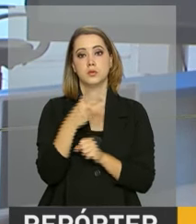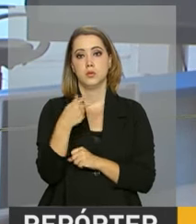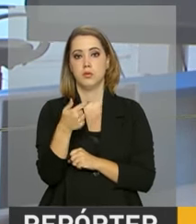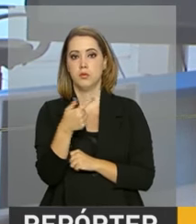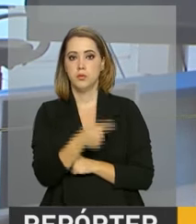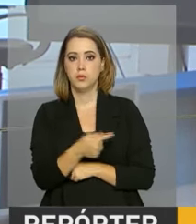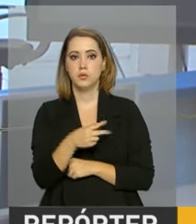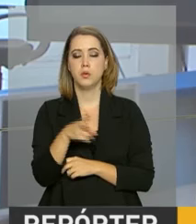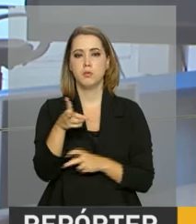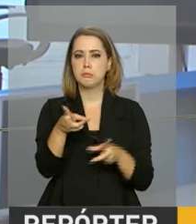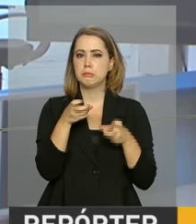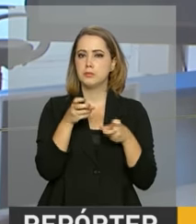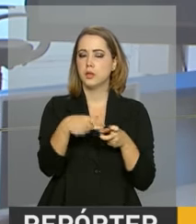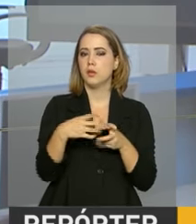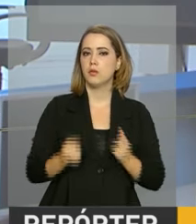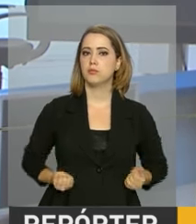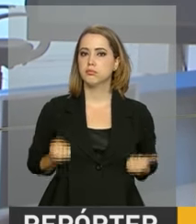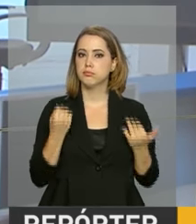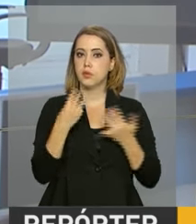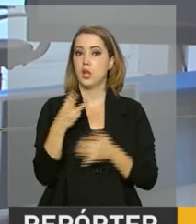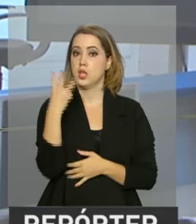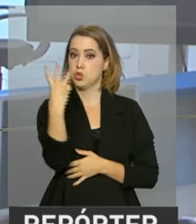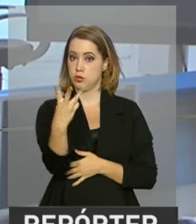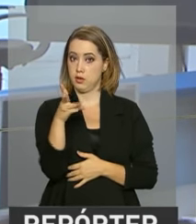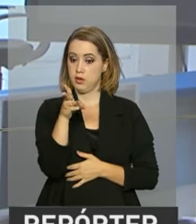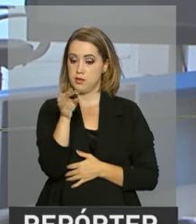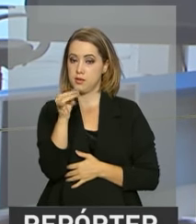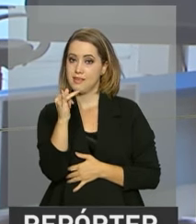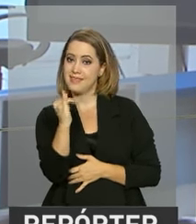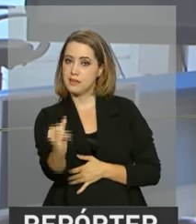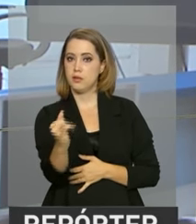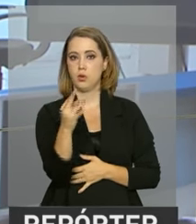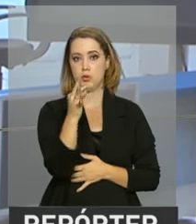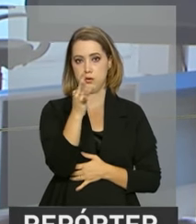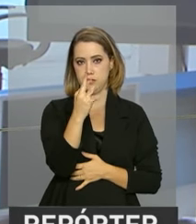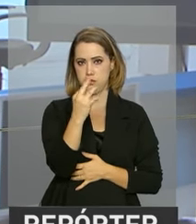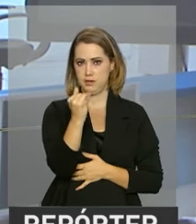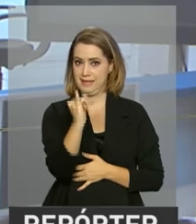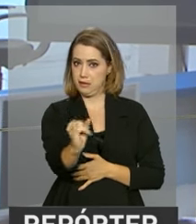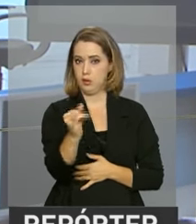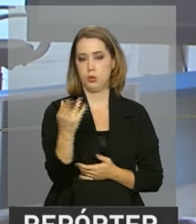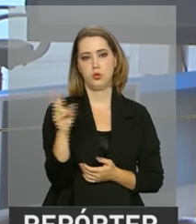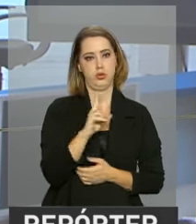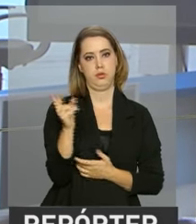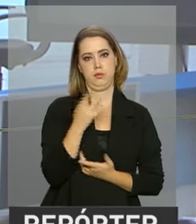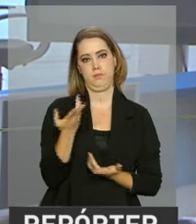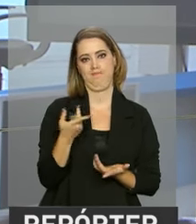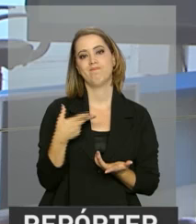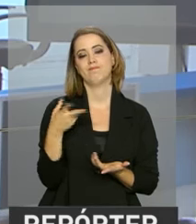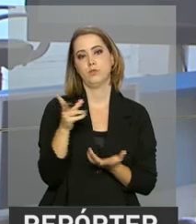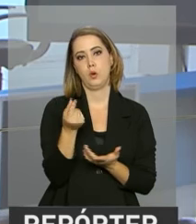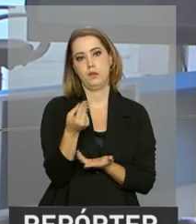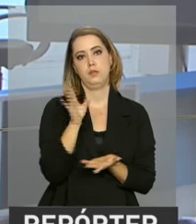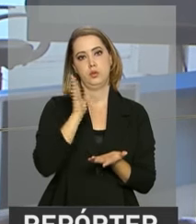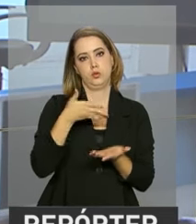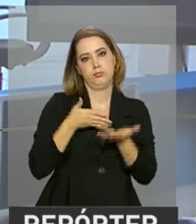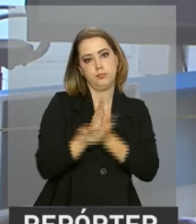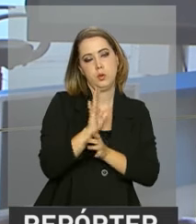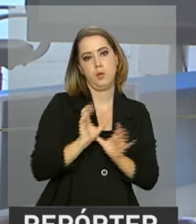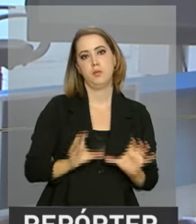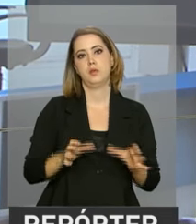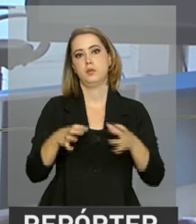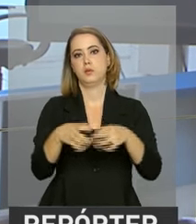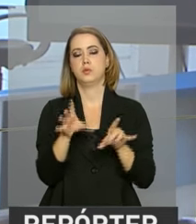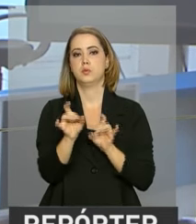2017 prevê despesas de R trilhões meio deais o valor foi aprovado por comissão do congresso nacional é o